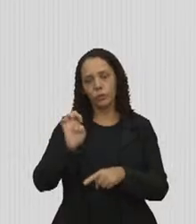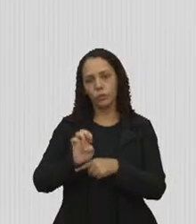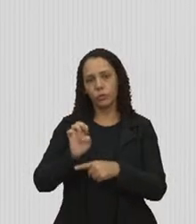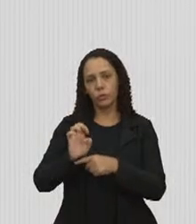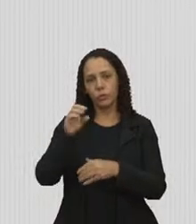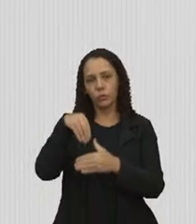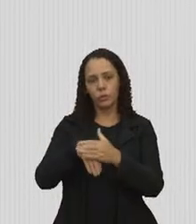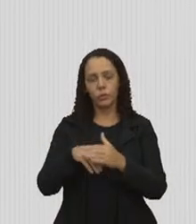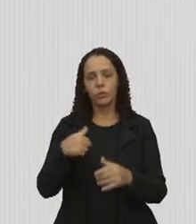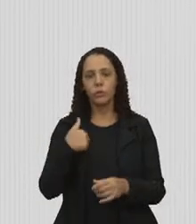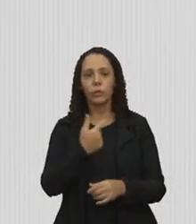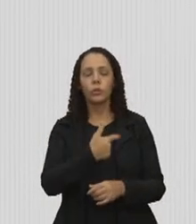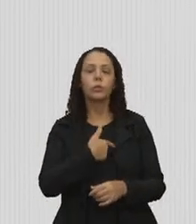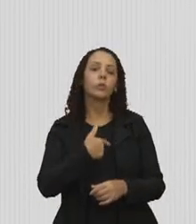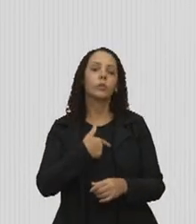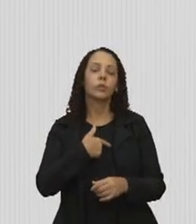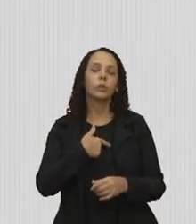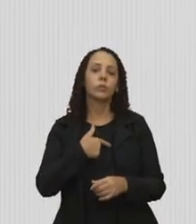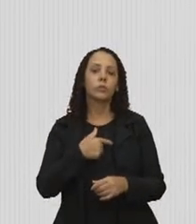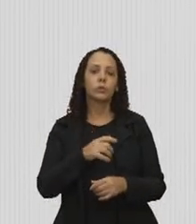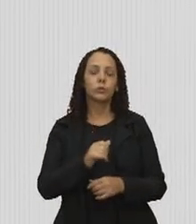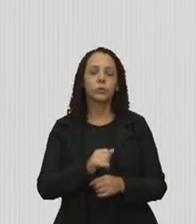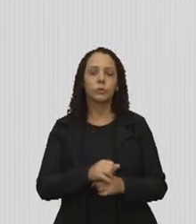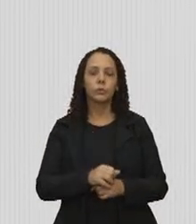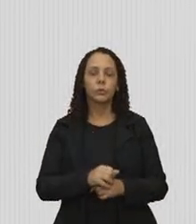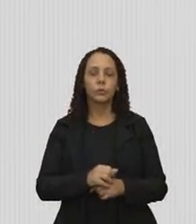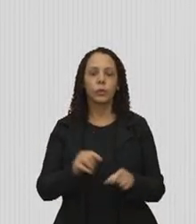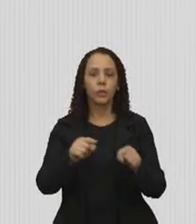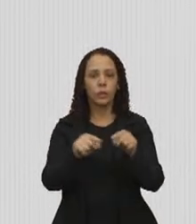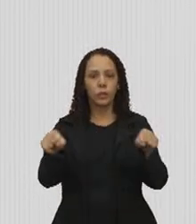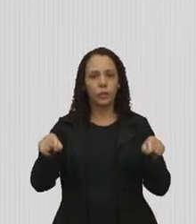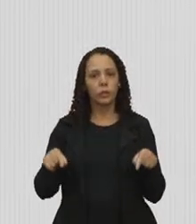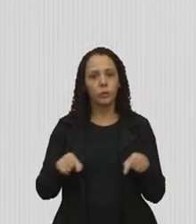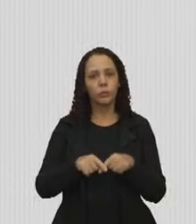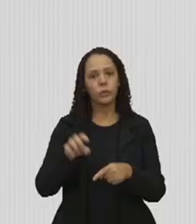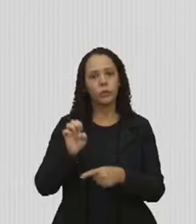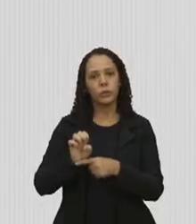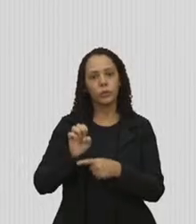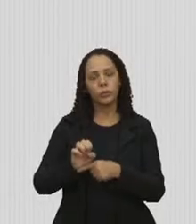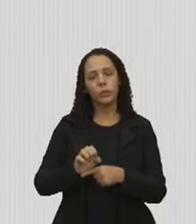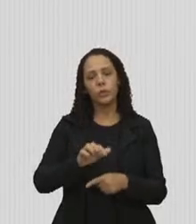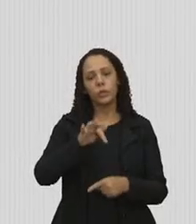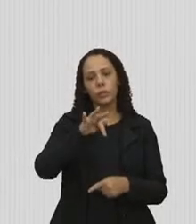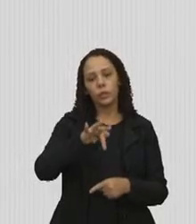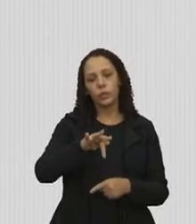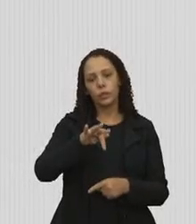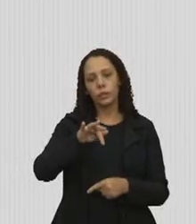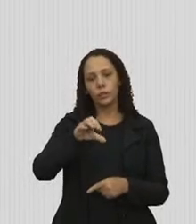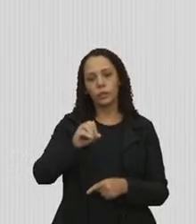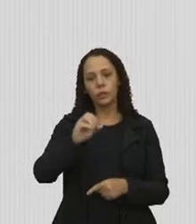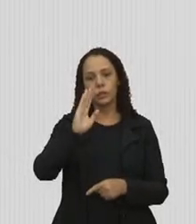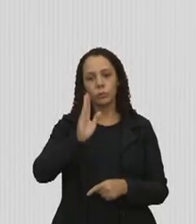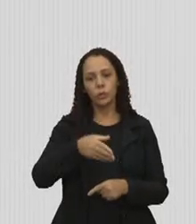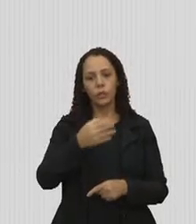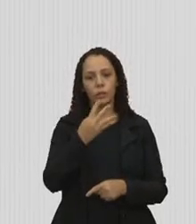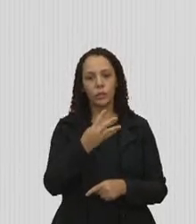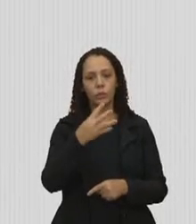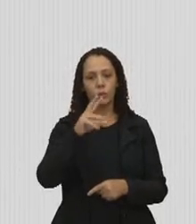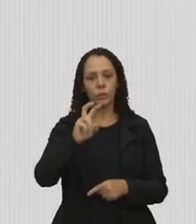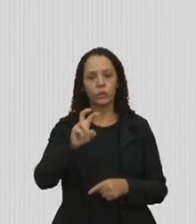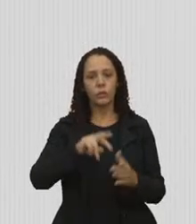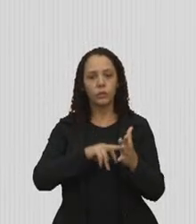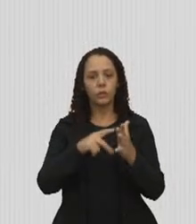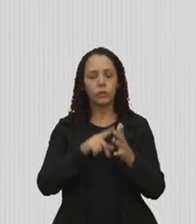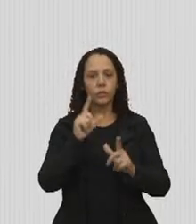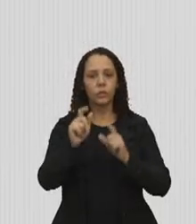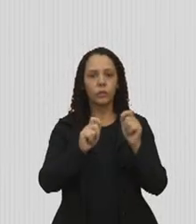nosso modelo de campus no Estado é 70/45. O que significa isso? Nós temos direito